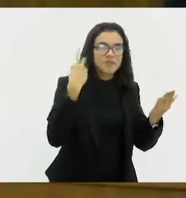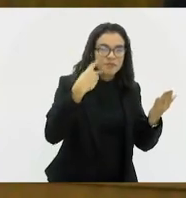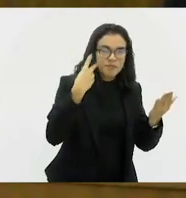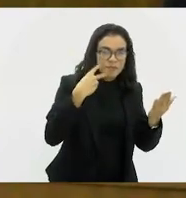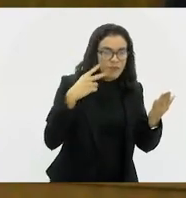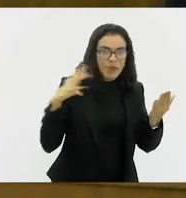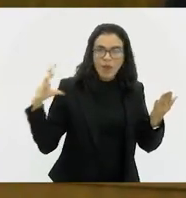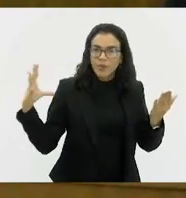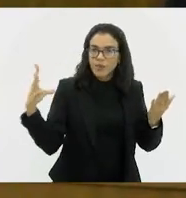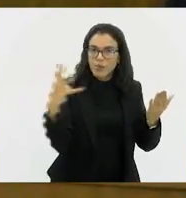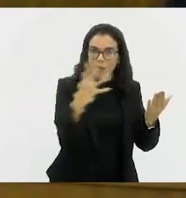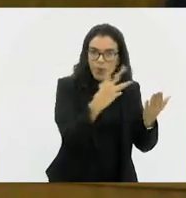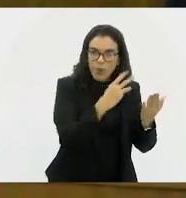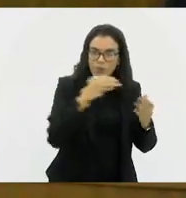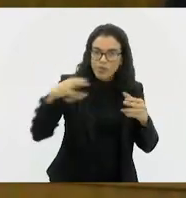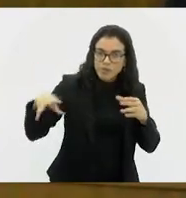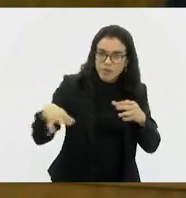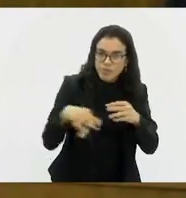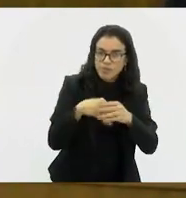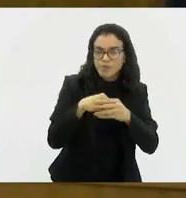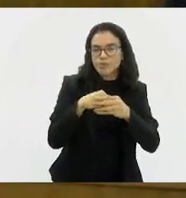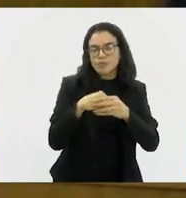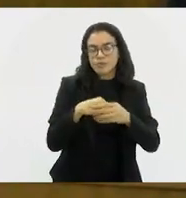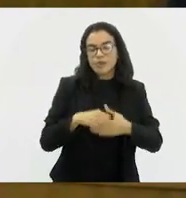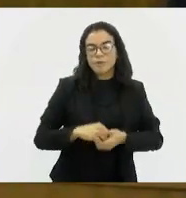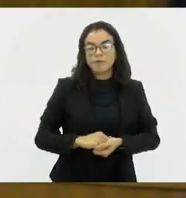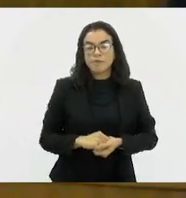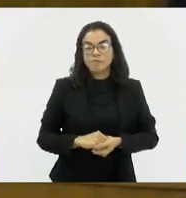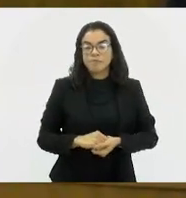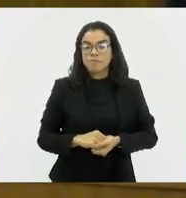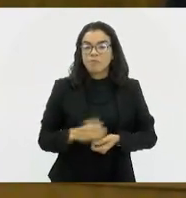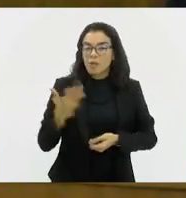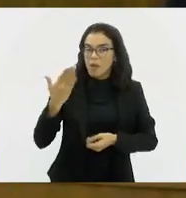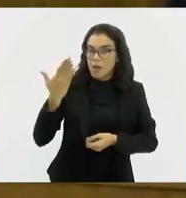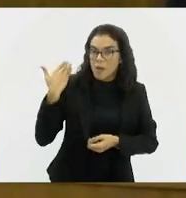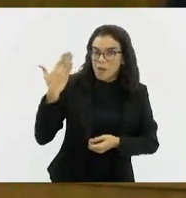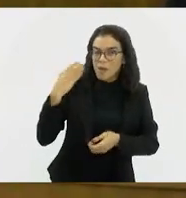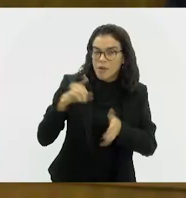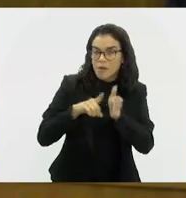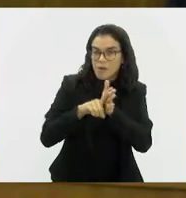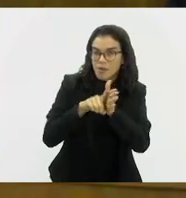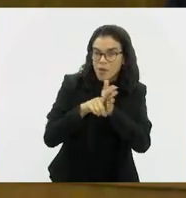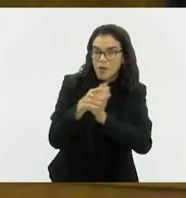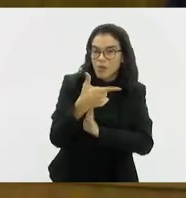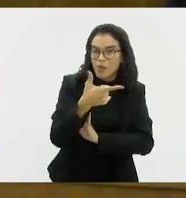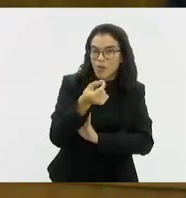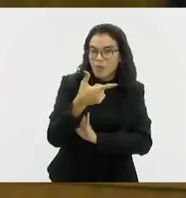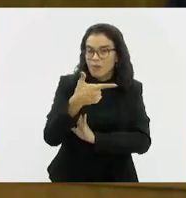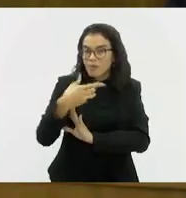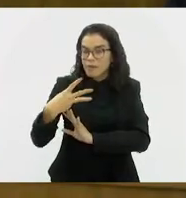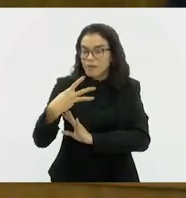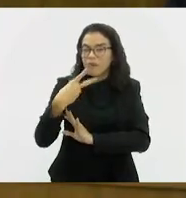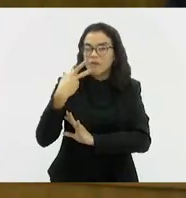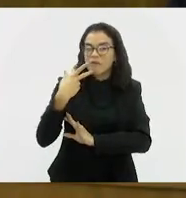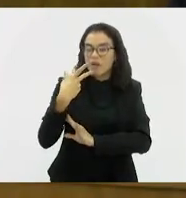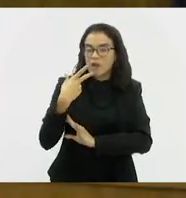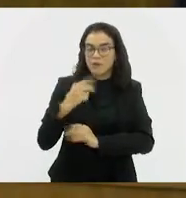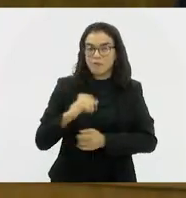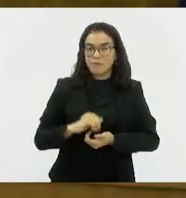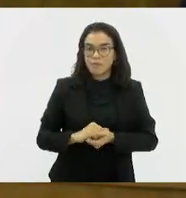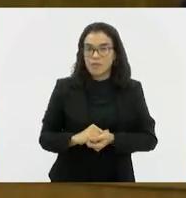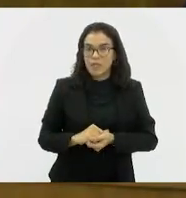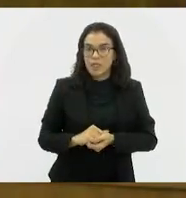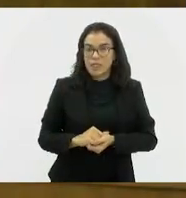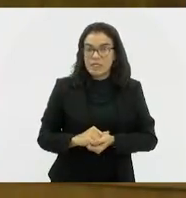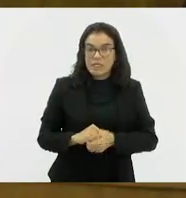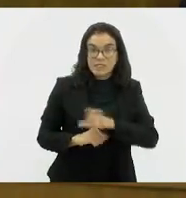nesse processo. Recentemente, uma pesquisa, em 2023, disse que para cada